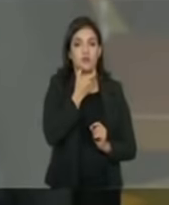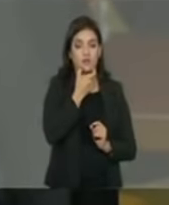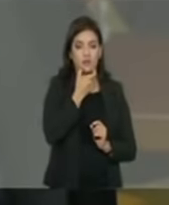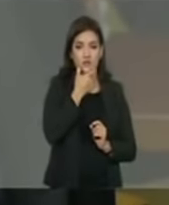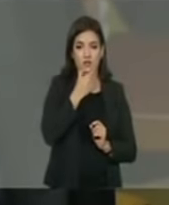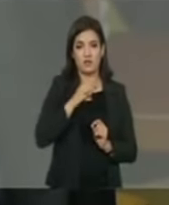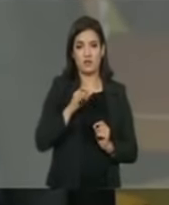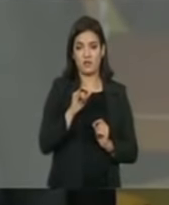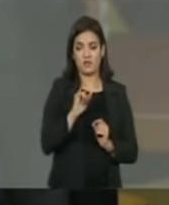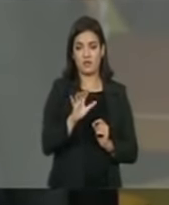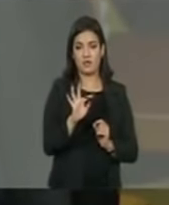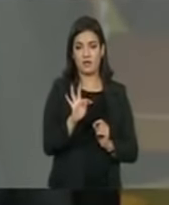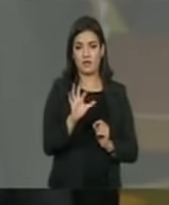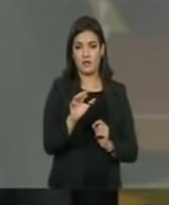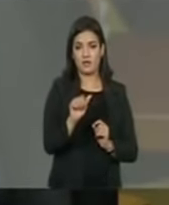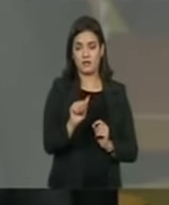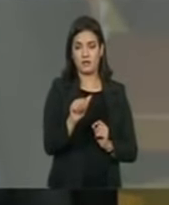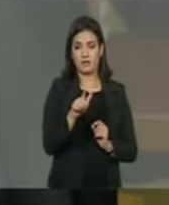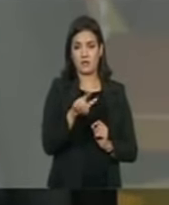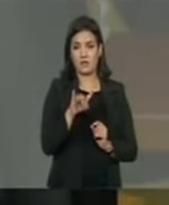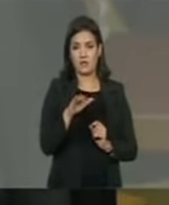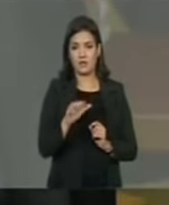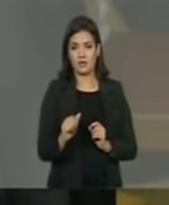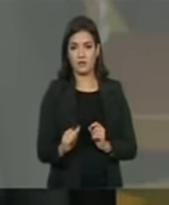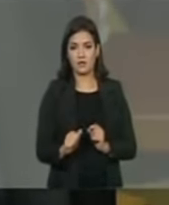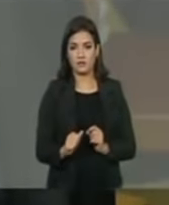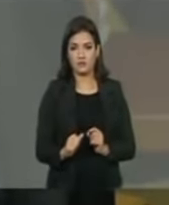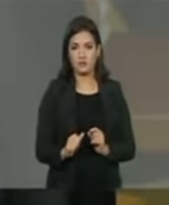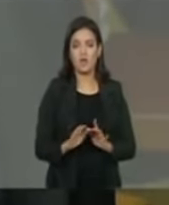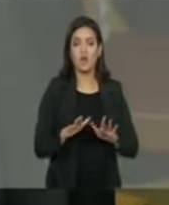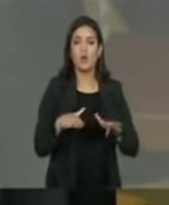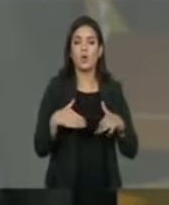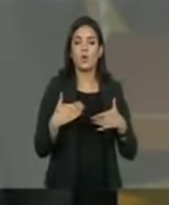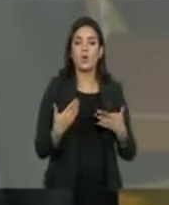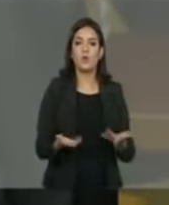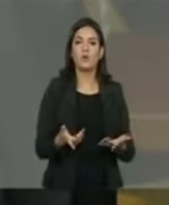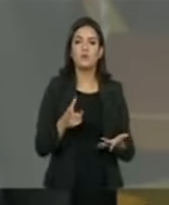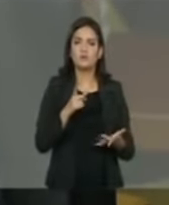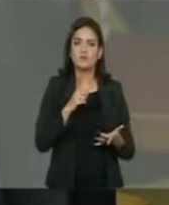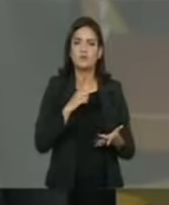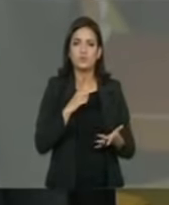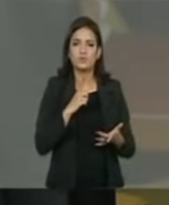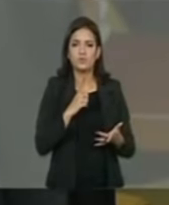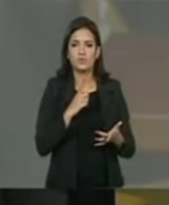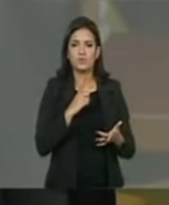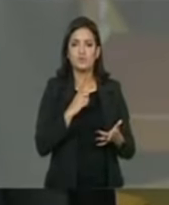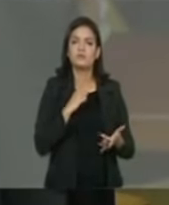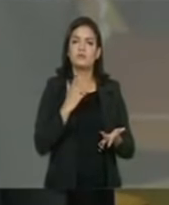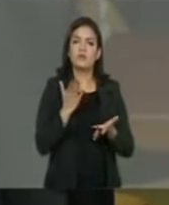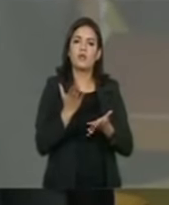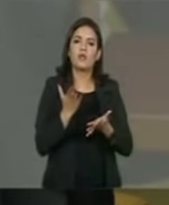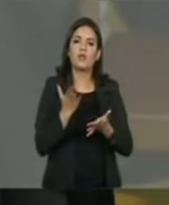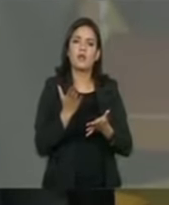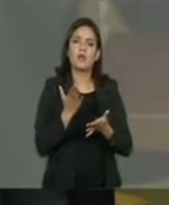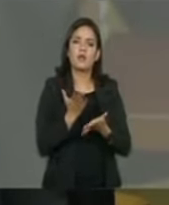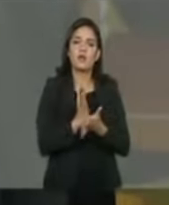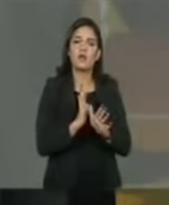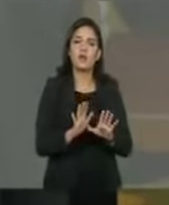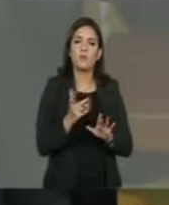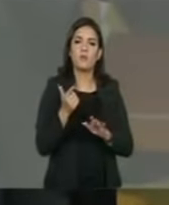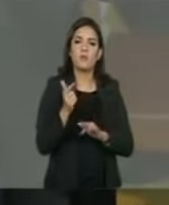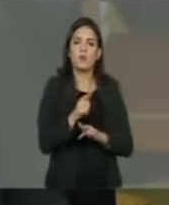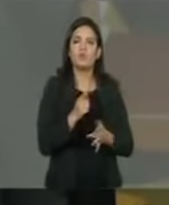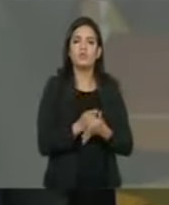sobre mussolini webb fim quando venha queda e hoje me faxina está a constituir a constituinte